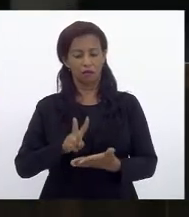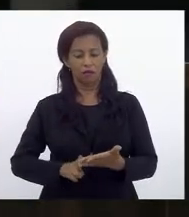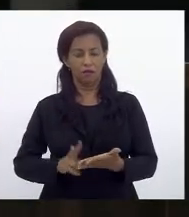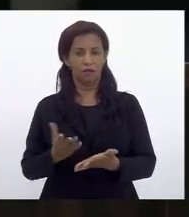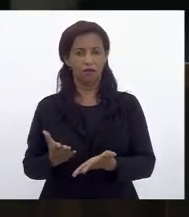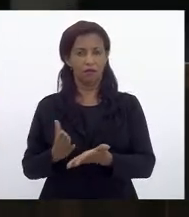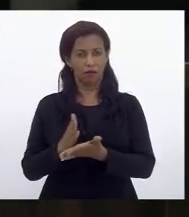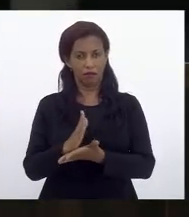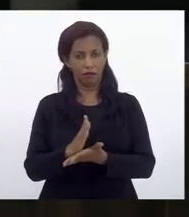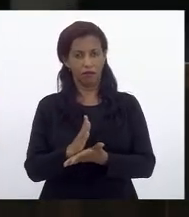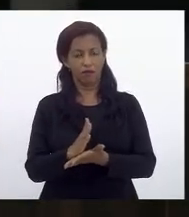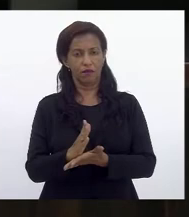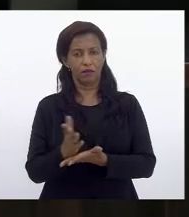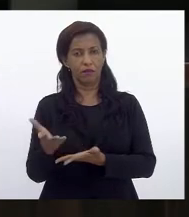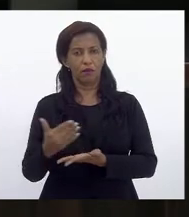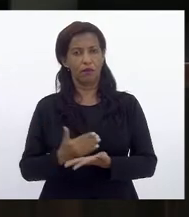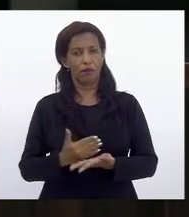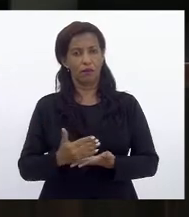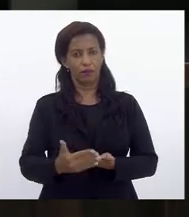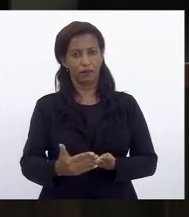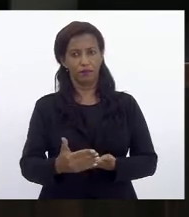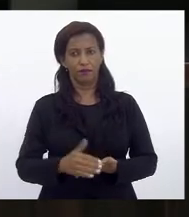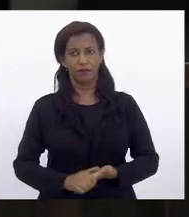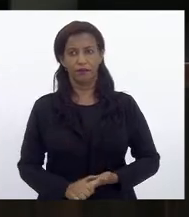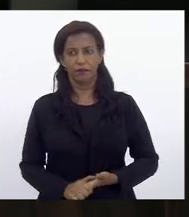Lida e aprovada a ata, passa-se